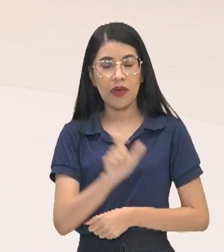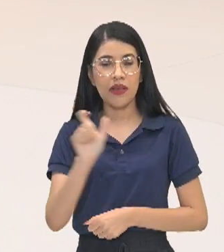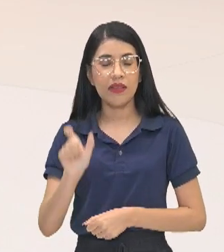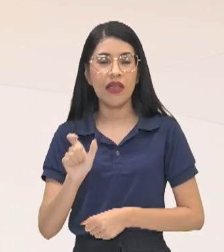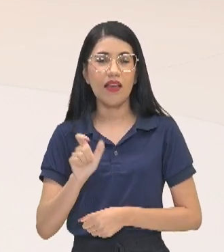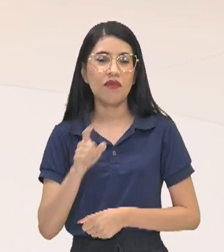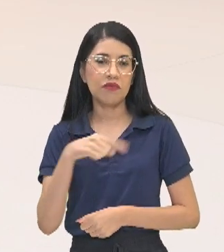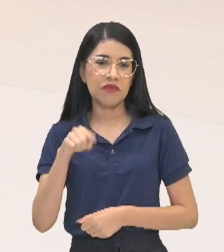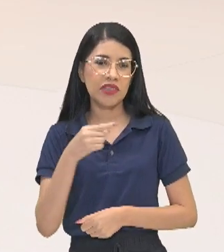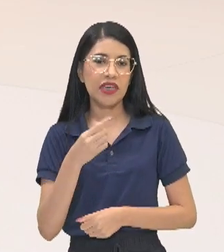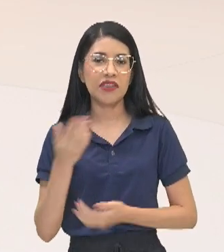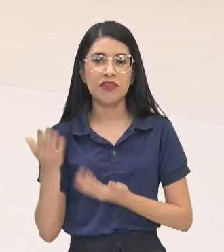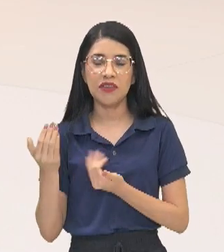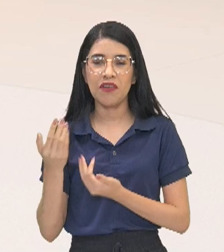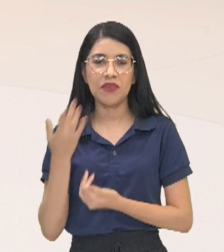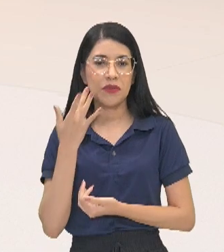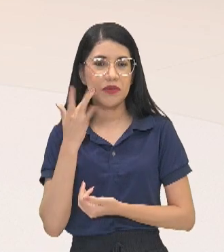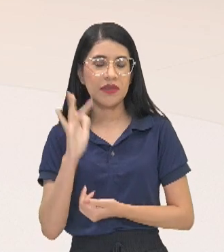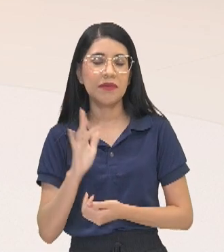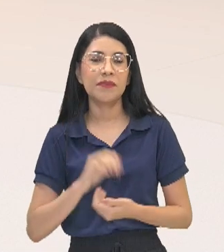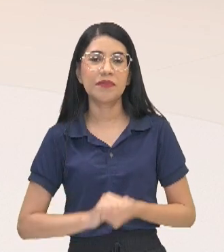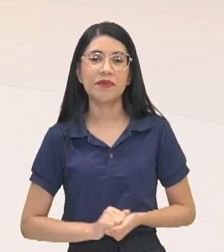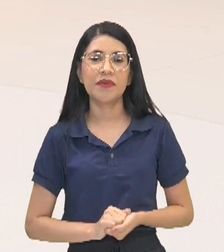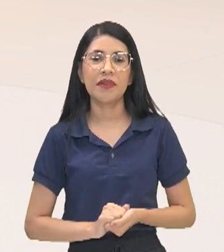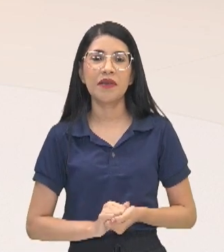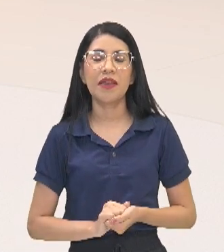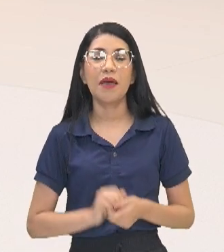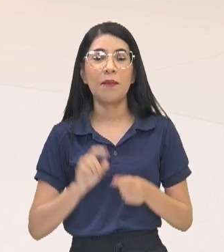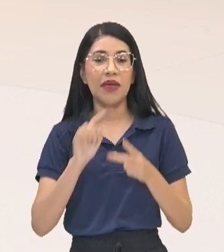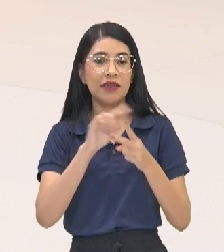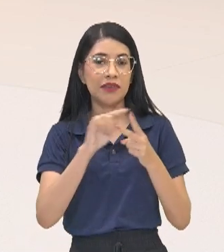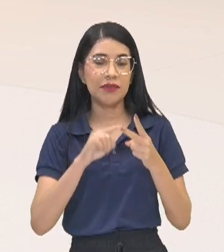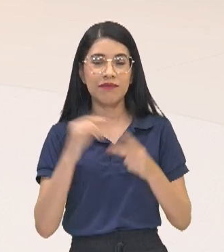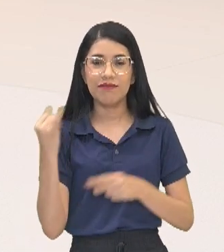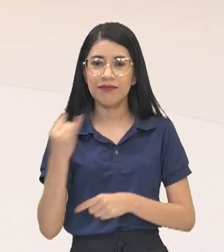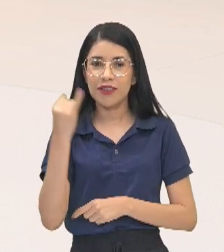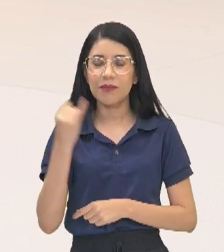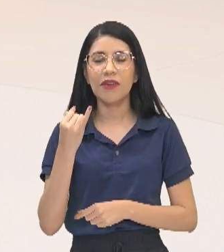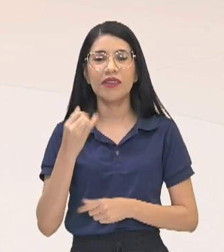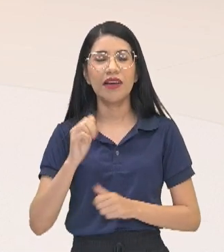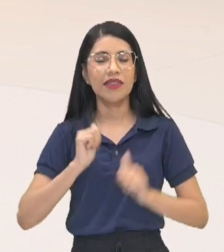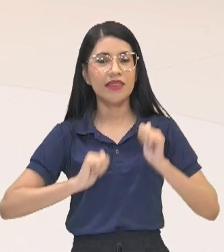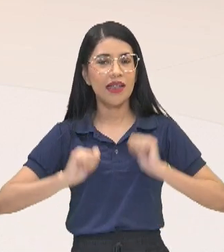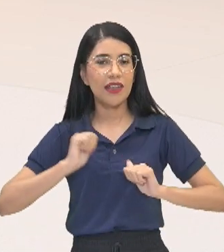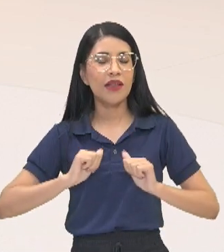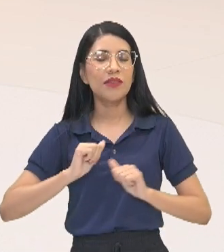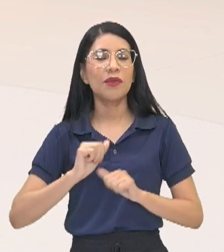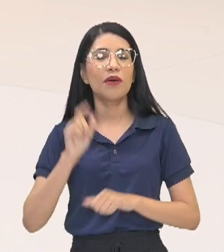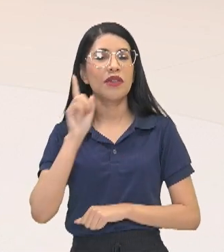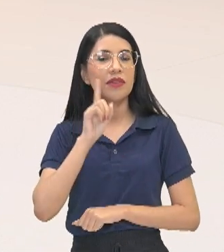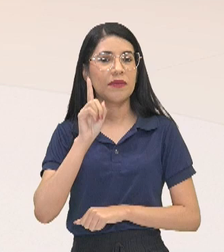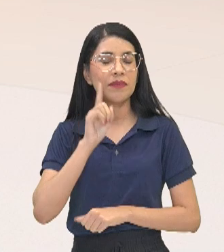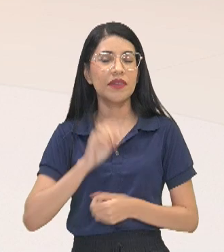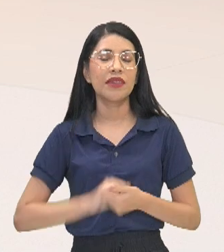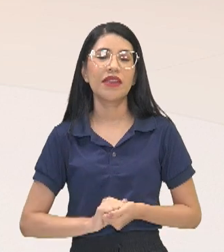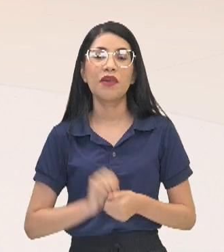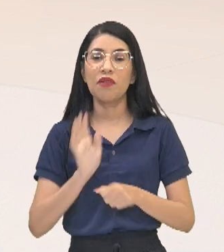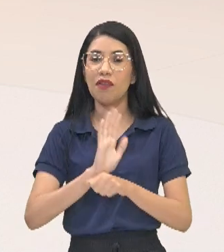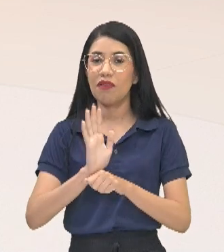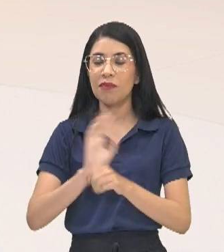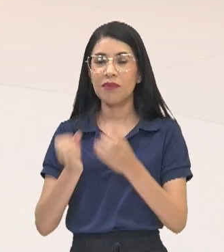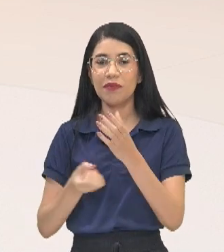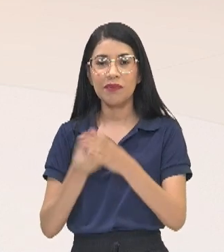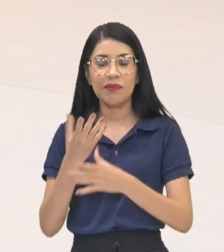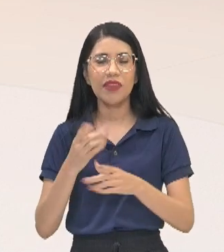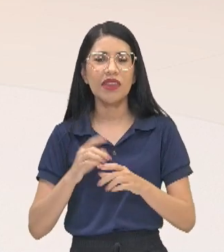não conheçam, né? Mas o Sylvester Stallone, o Arnold Schwarzenegger, né? Nos filmes que eles fizeram, esses filmes